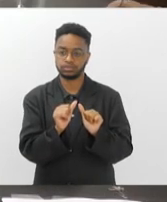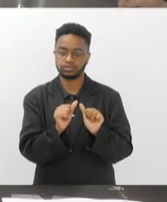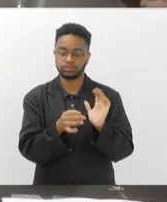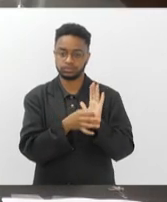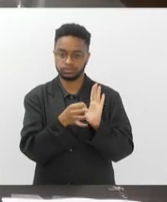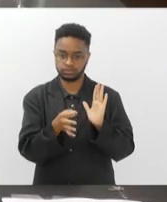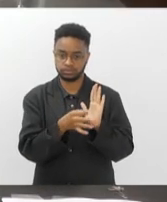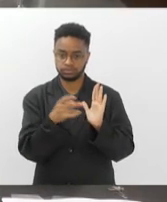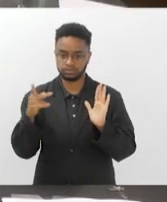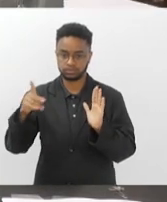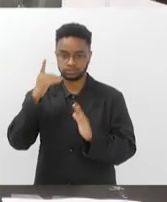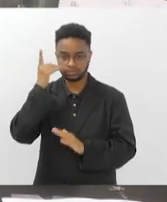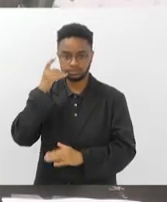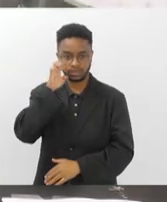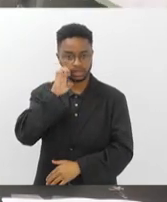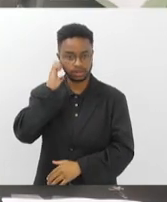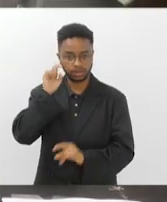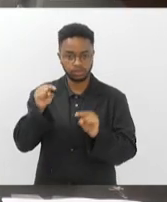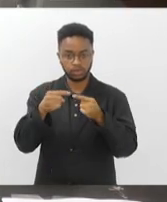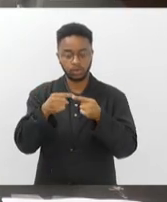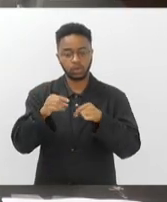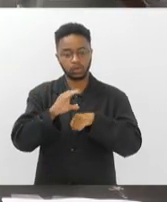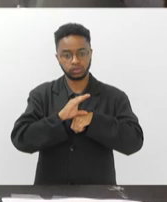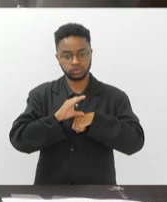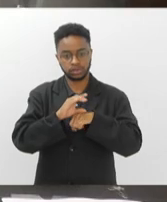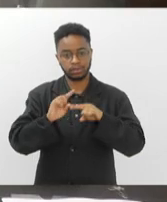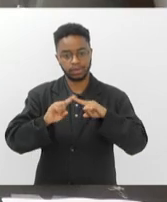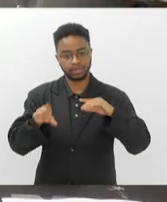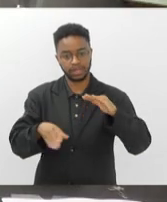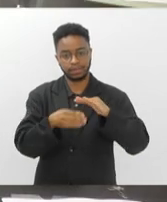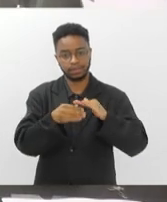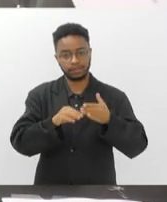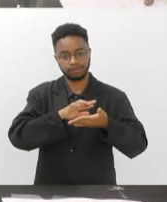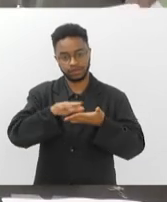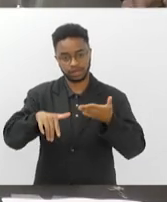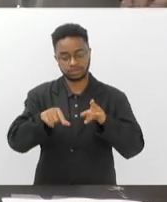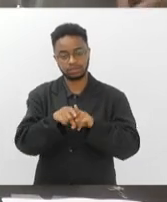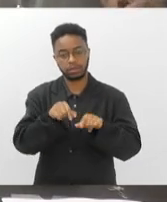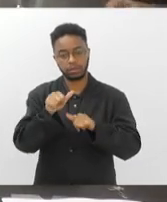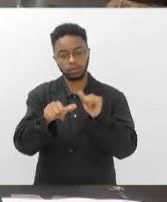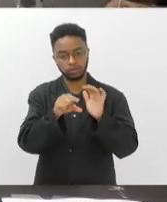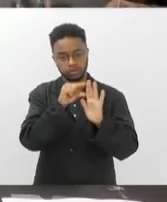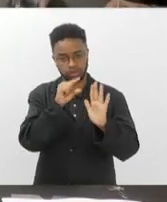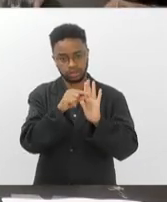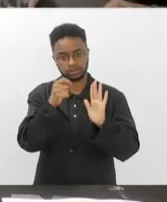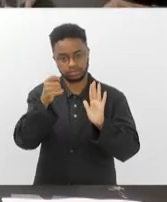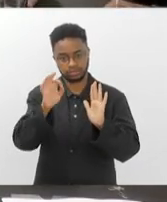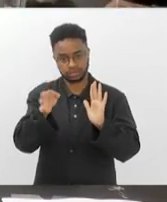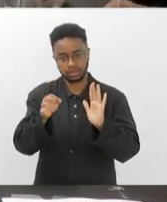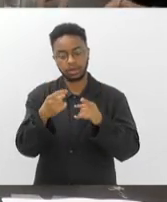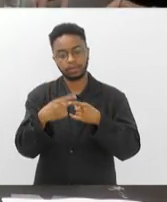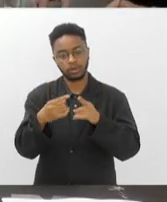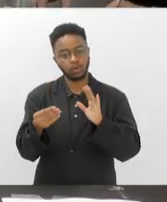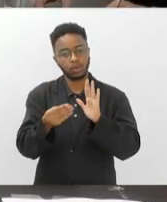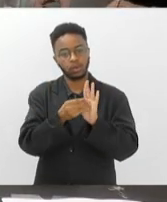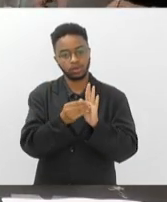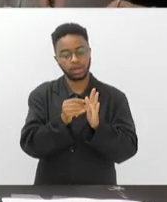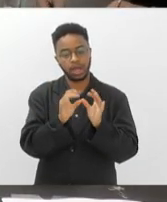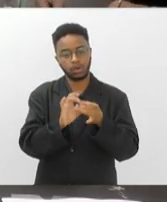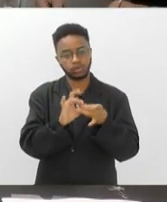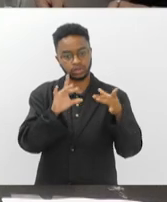o parecer da deputada Élica para a constitucionalidade com emendas, alterando a ementa também, não é? Porque a ementa está como autoriza, seria